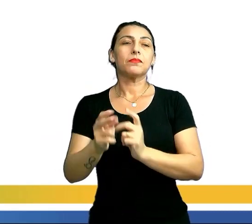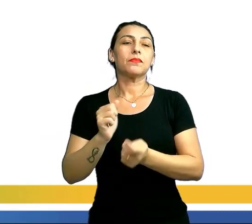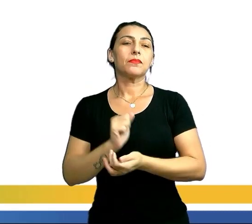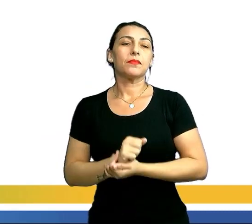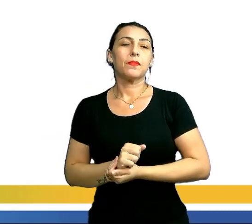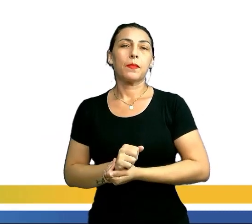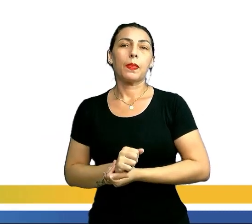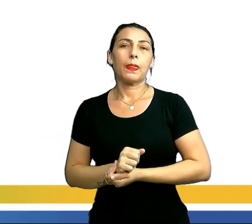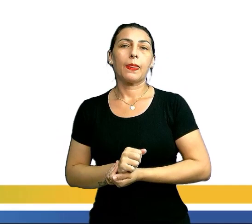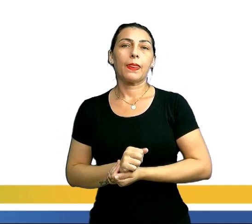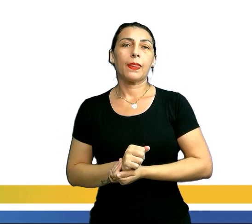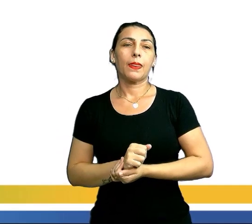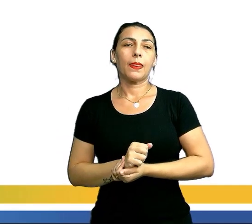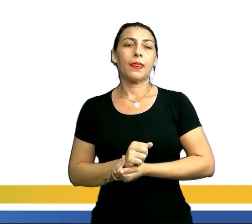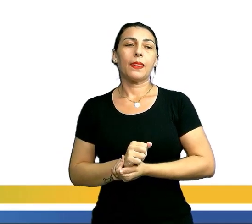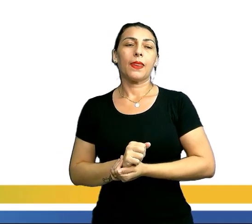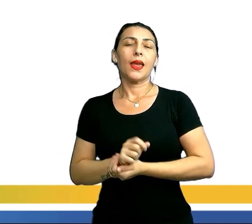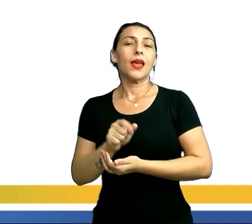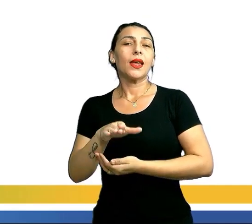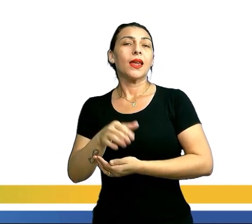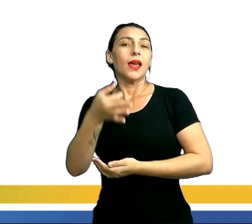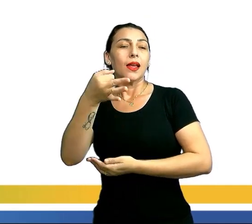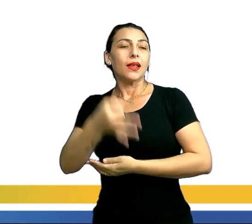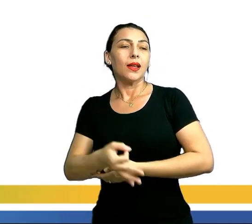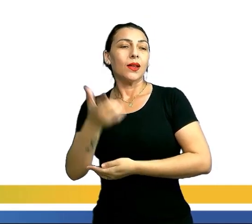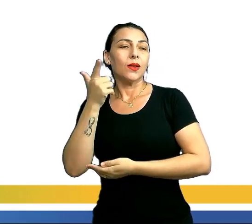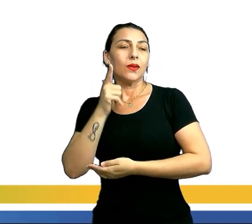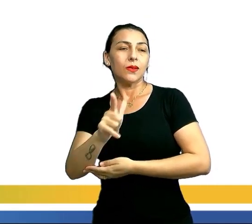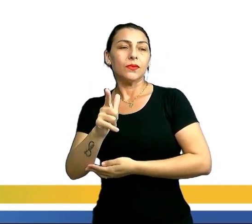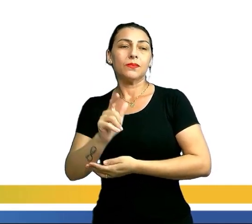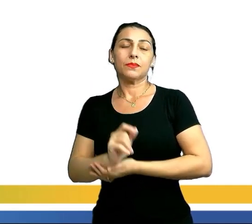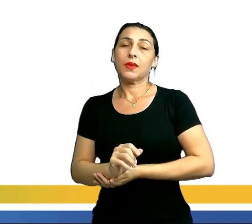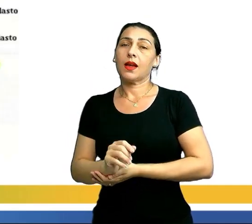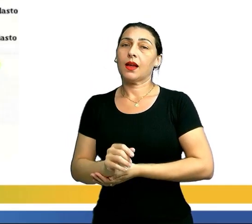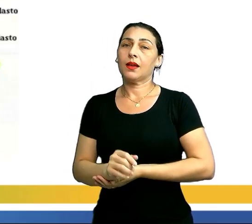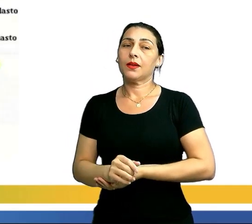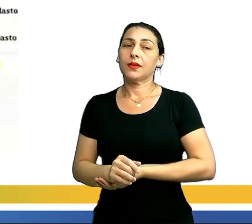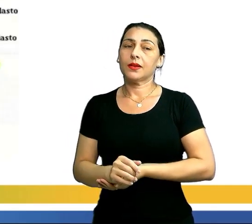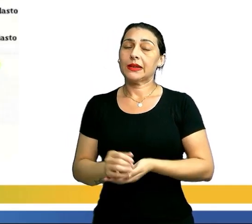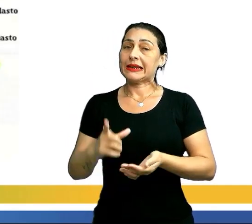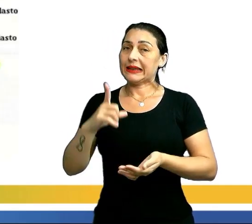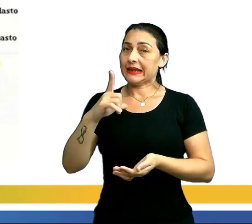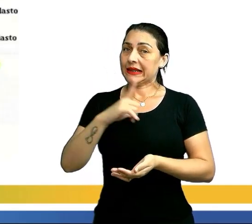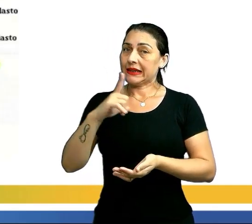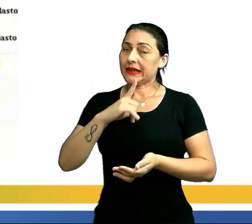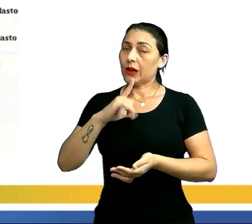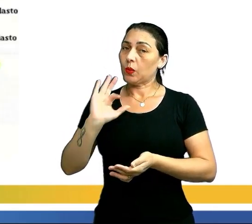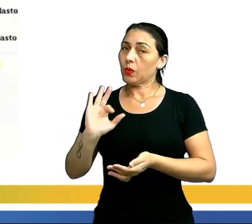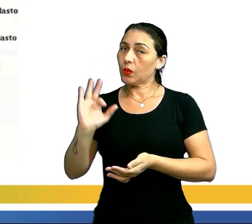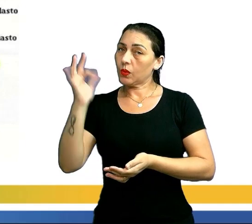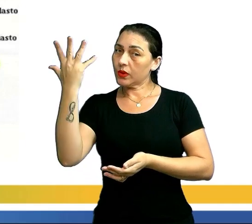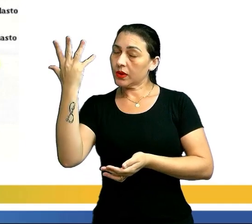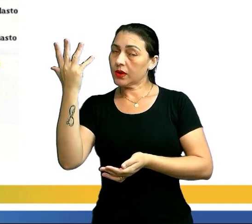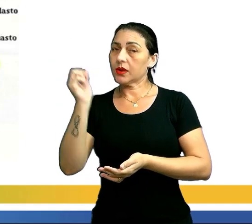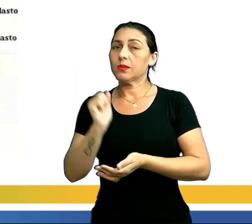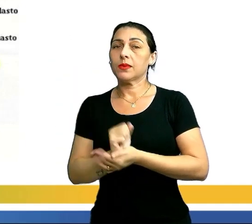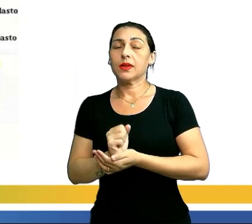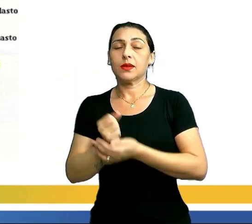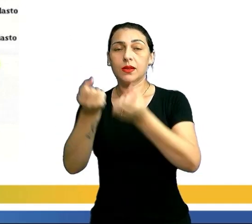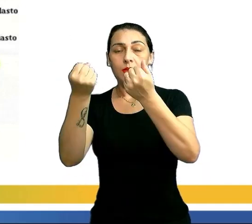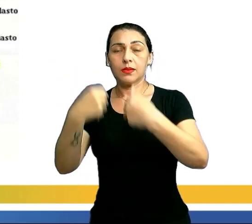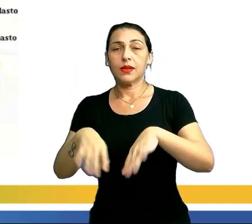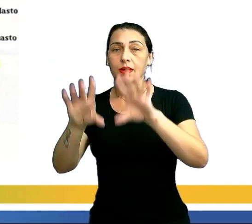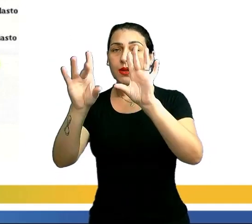adiante. Bate aí quem acertou. Pessoal, existe um processo